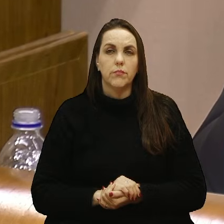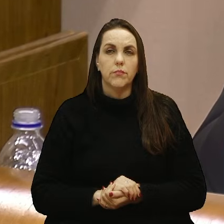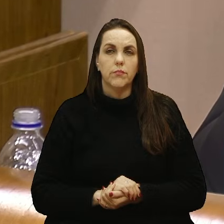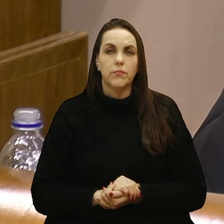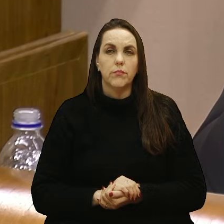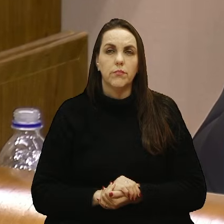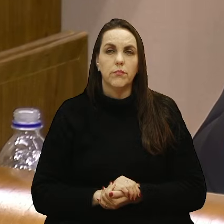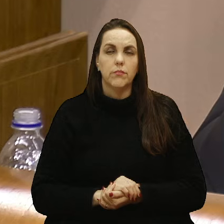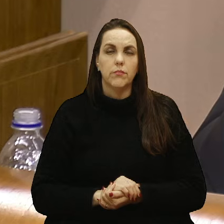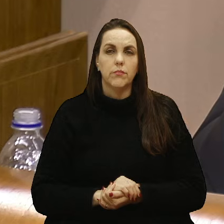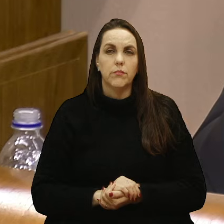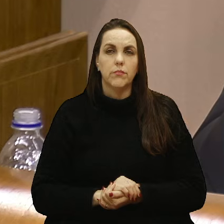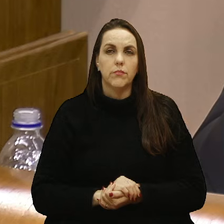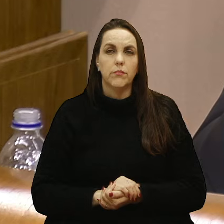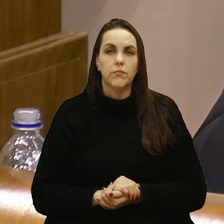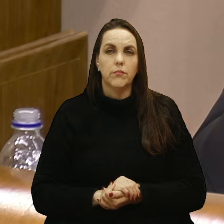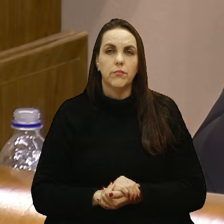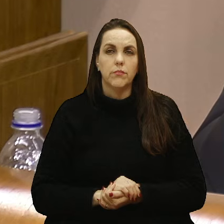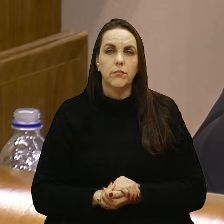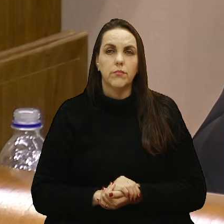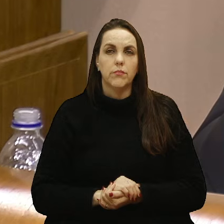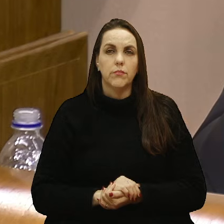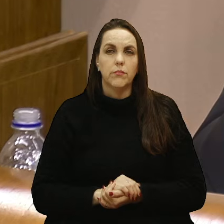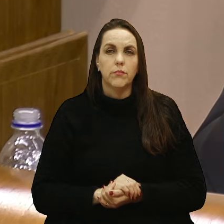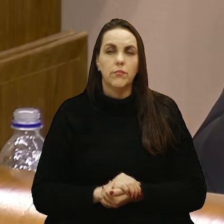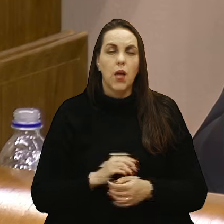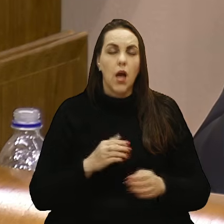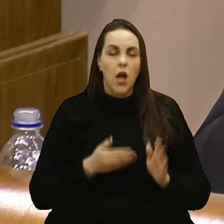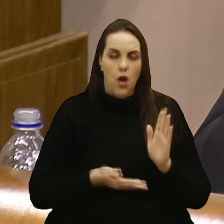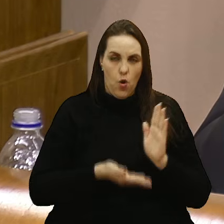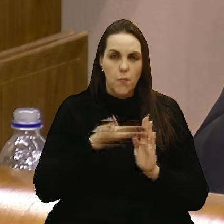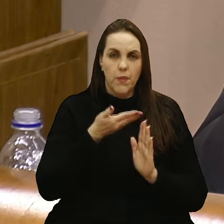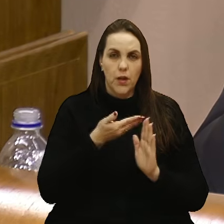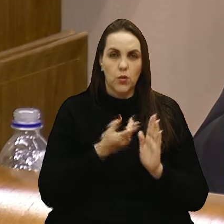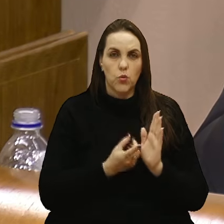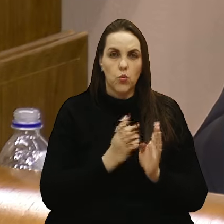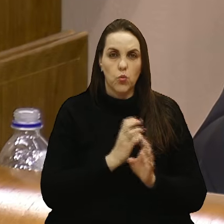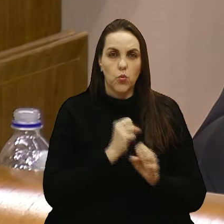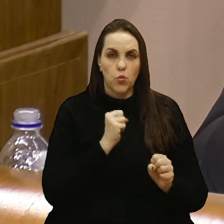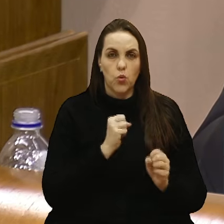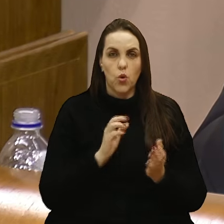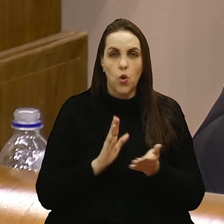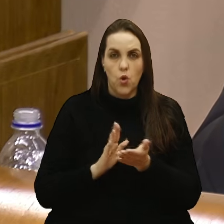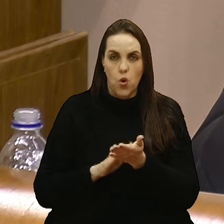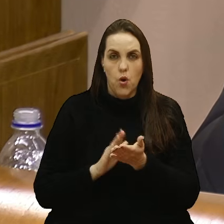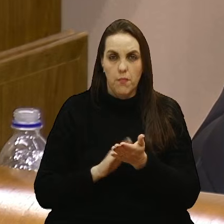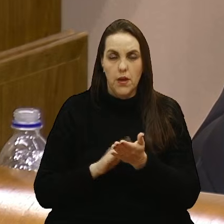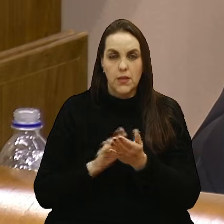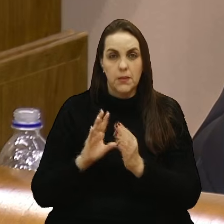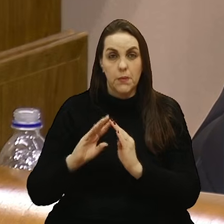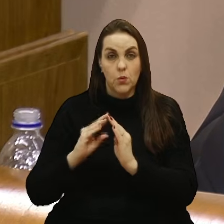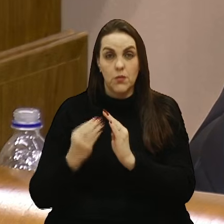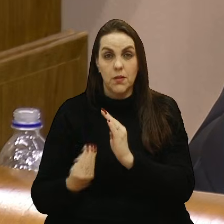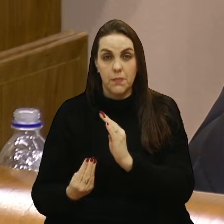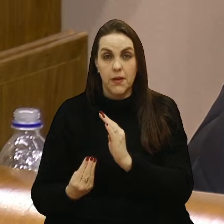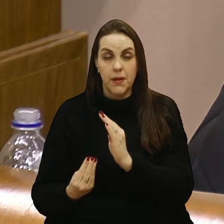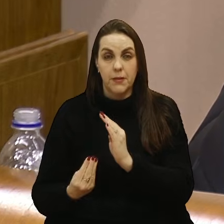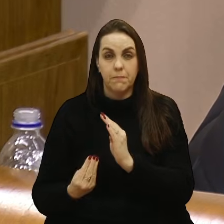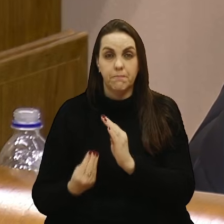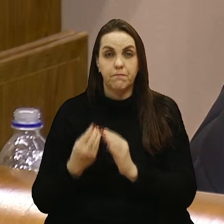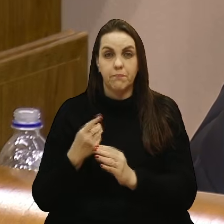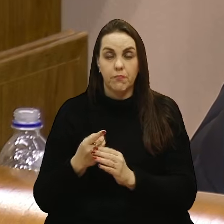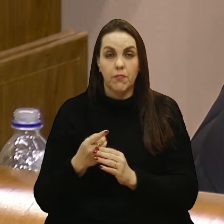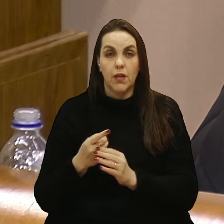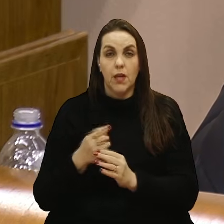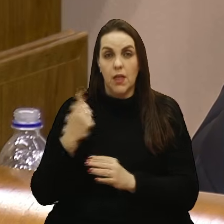do aumento da receita através da cobrança via SAMAI, por determinação do nosso prefeito